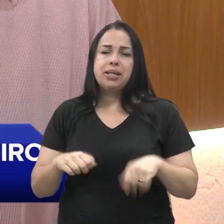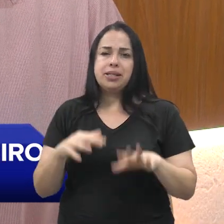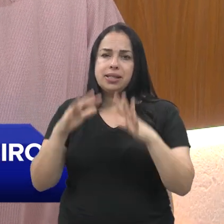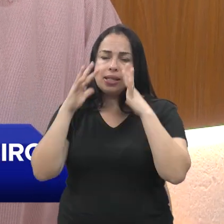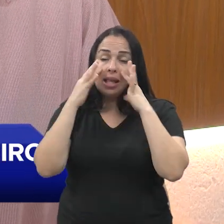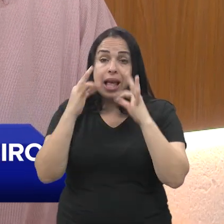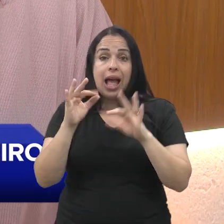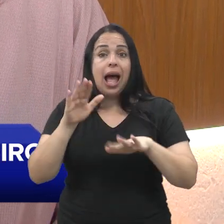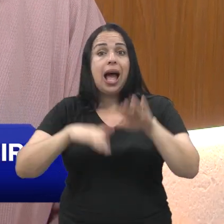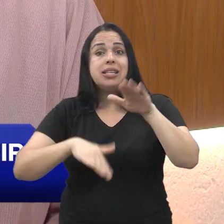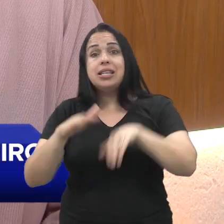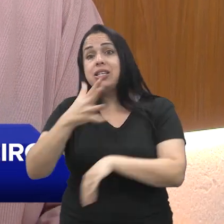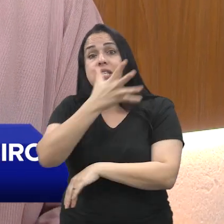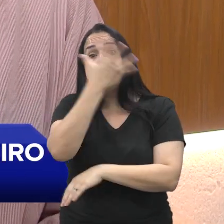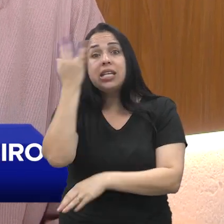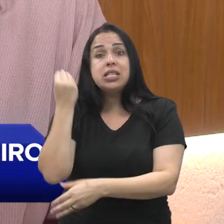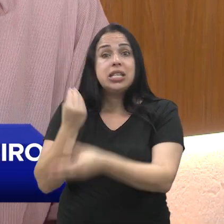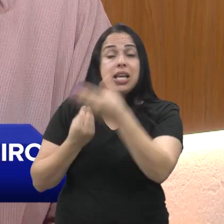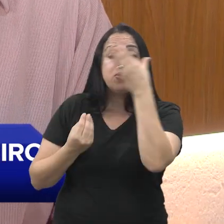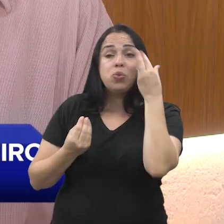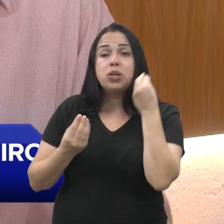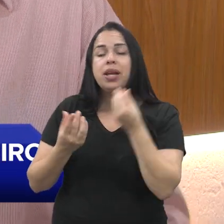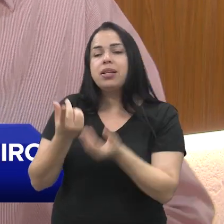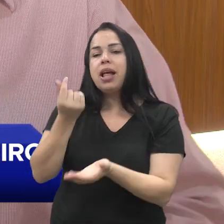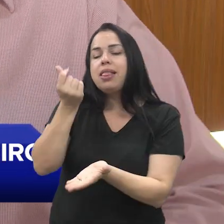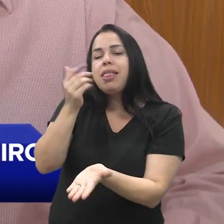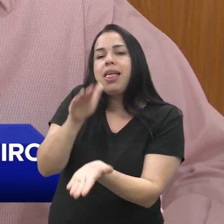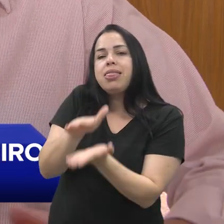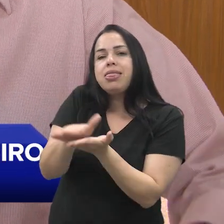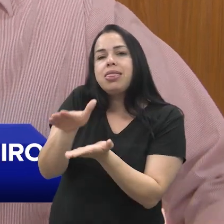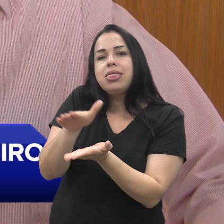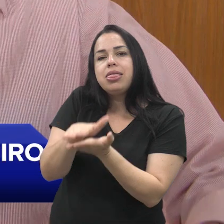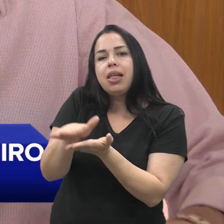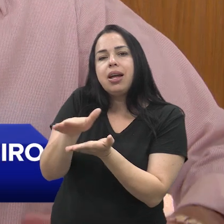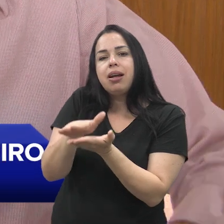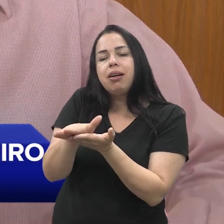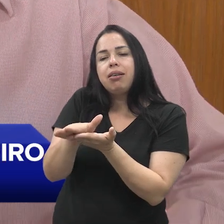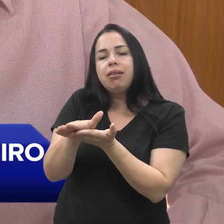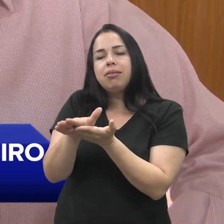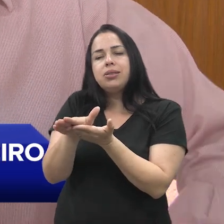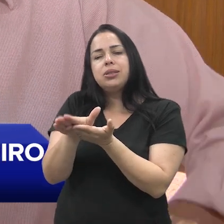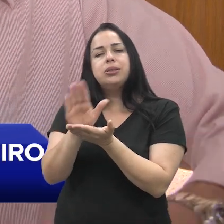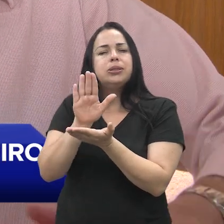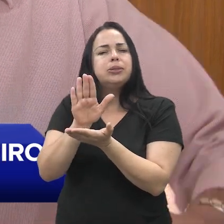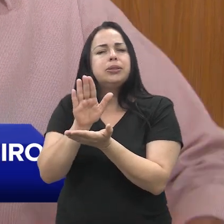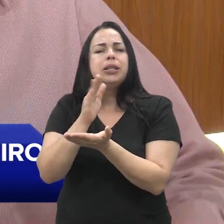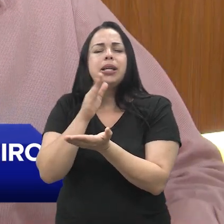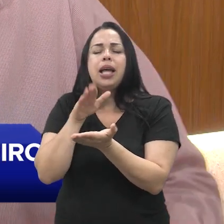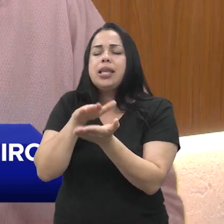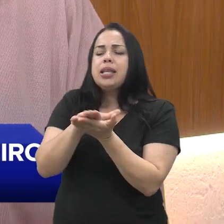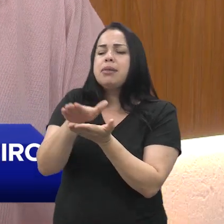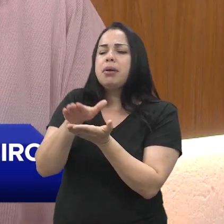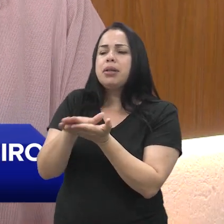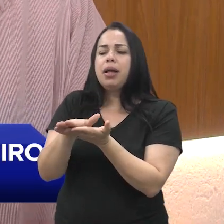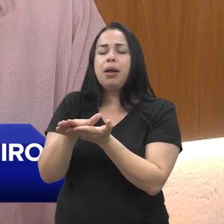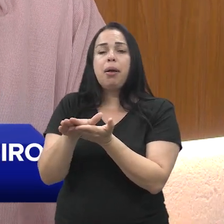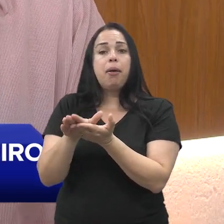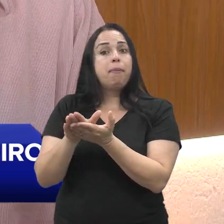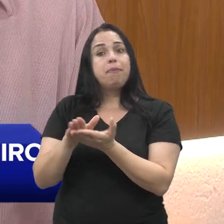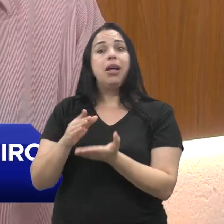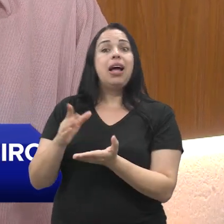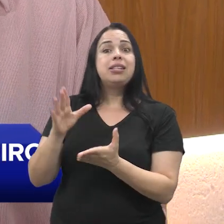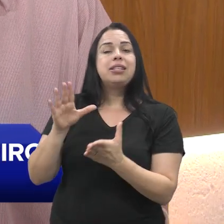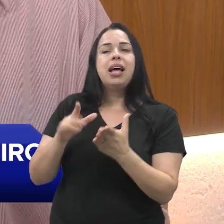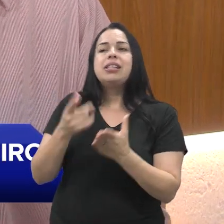que muitas vezes nós nos esquecemos de uma certa despesa chamada oculta.